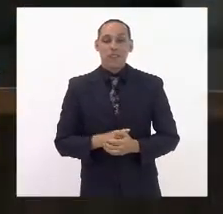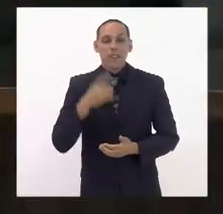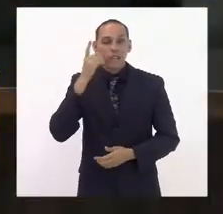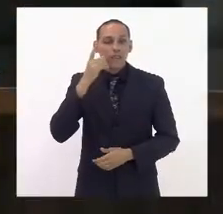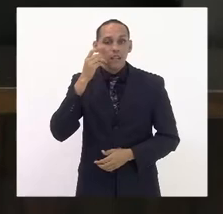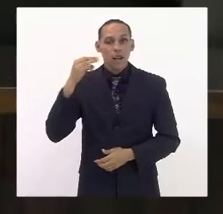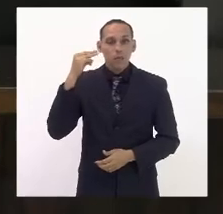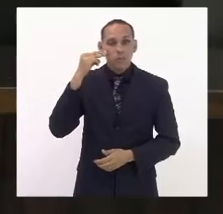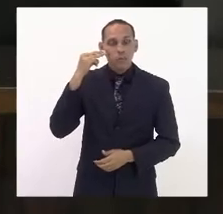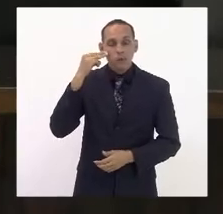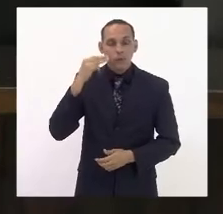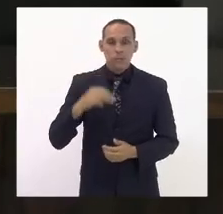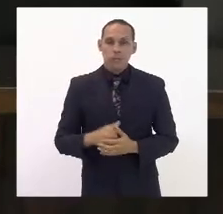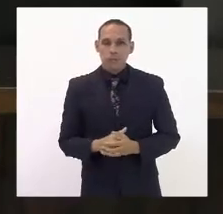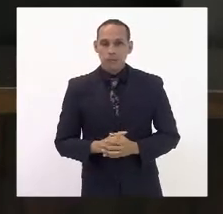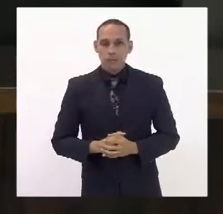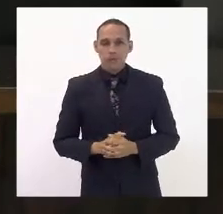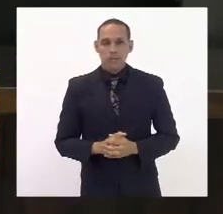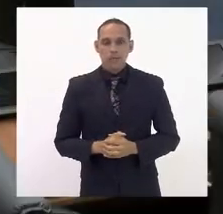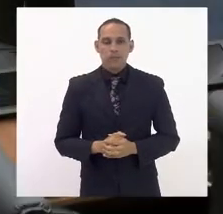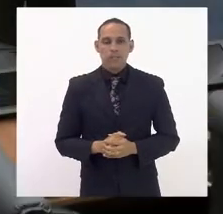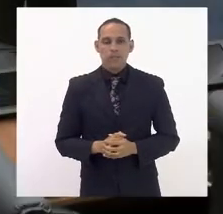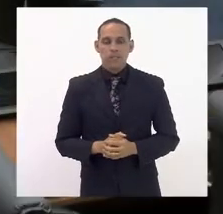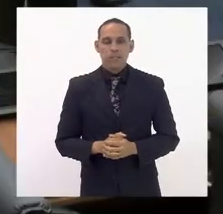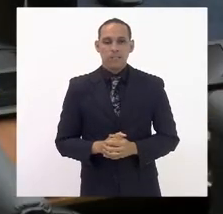Deputada Mônica Francisco.